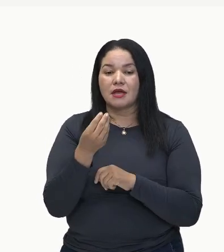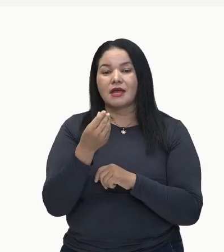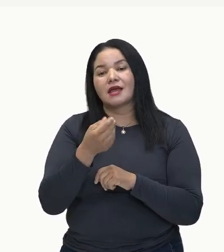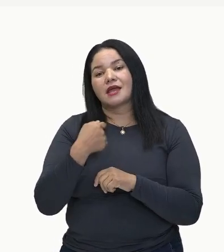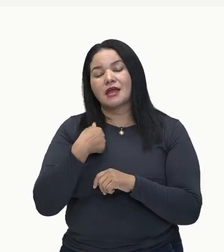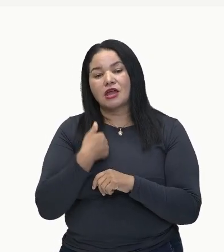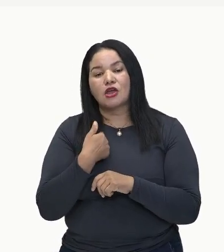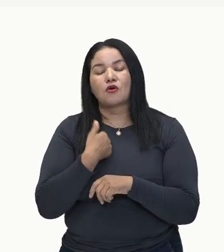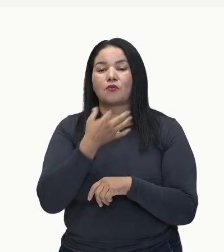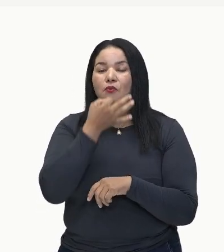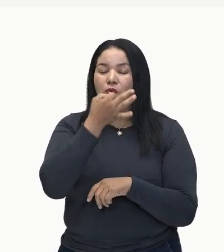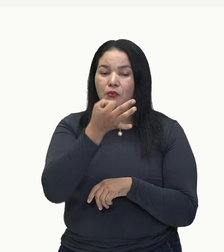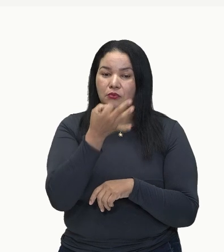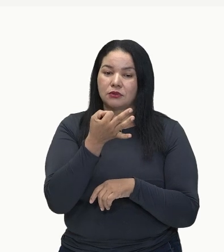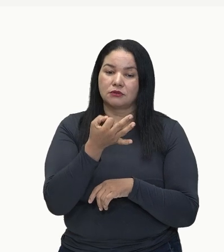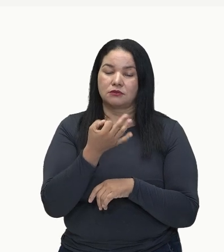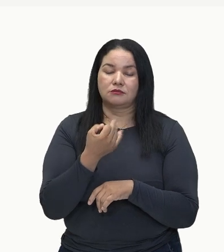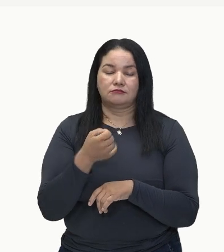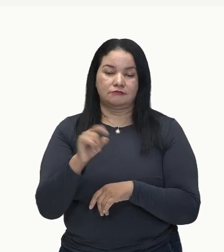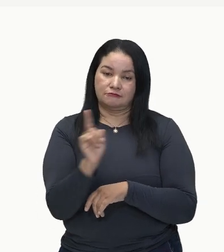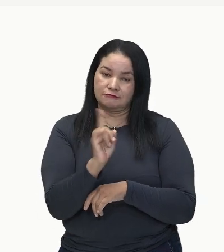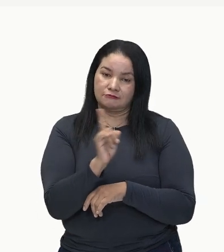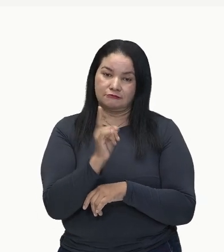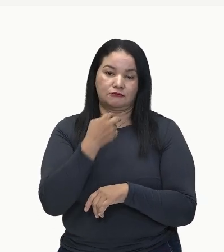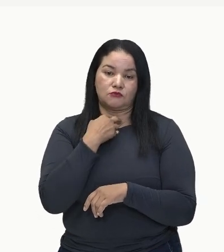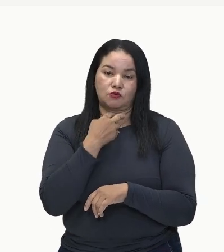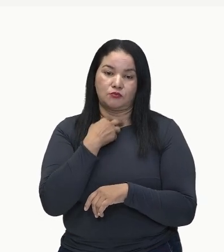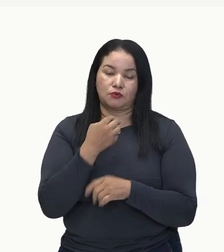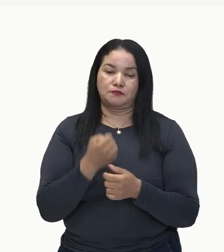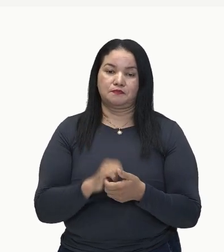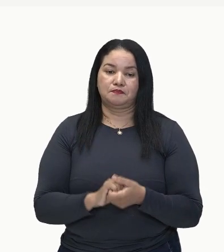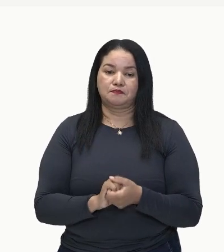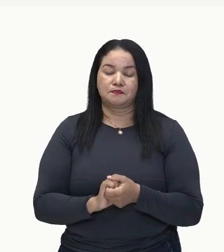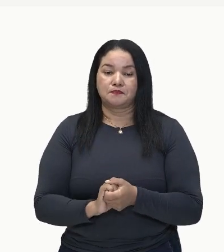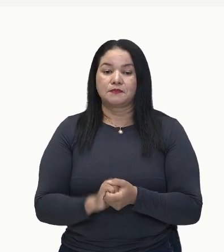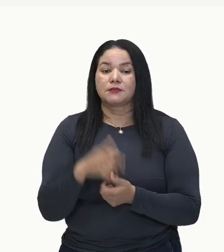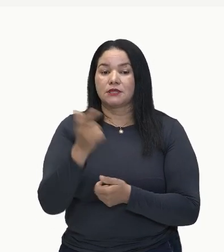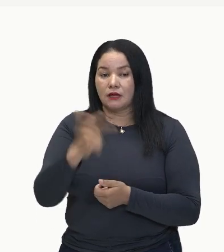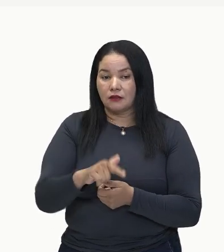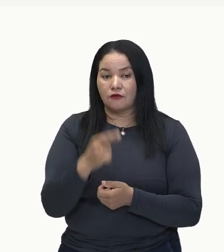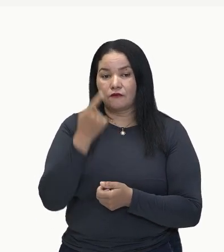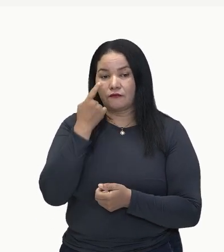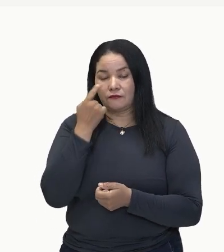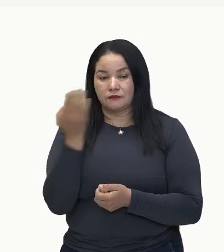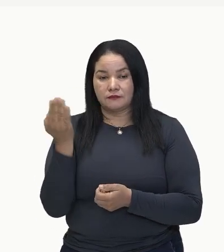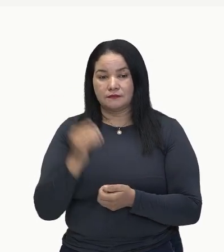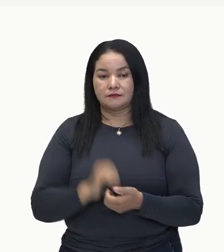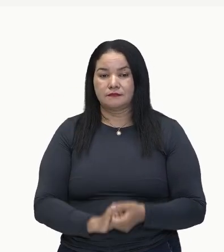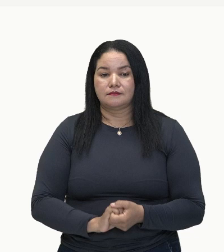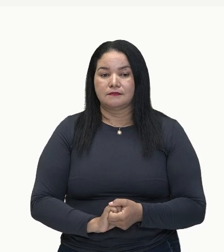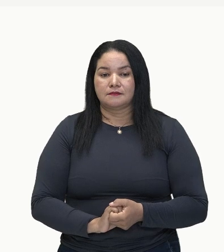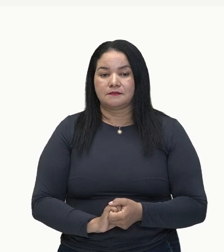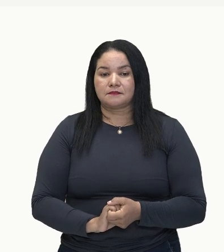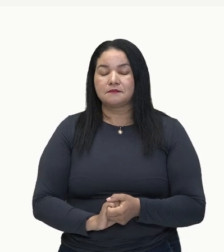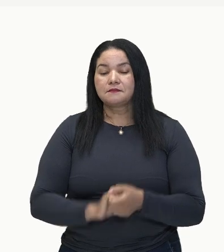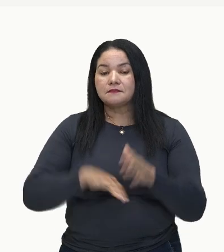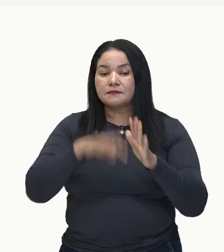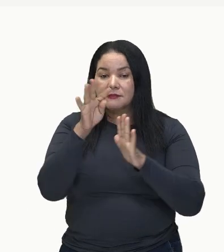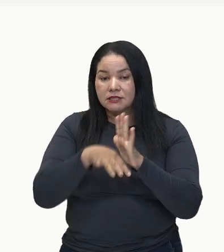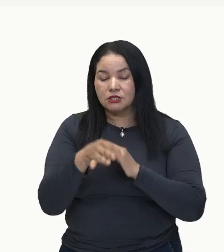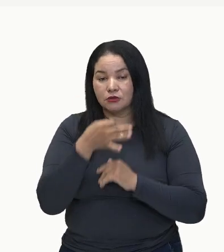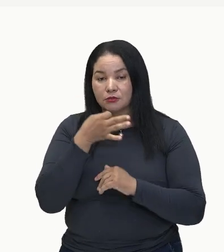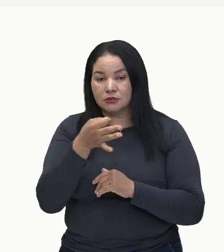de vista do resenhista. Muito bem, então vamos relembrar aí o que vem ser resenha. A resenha é